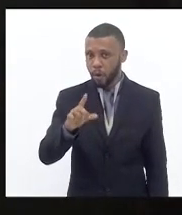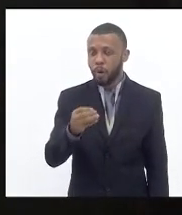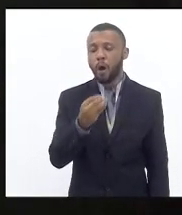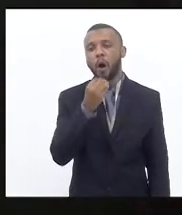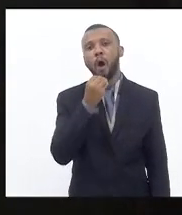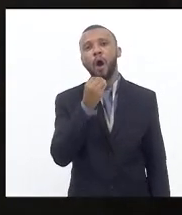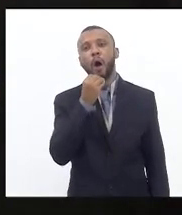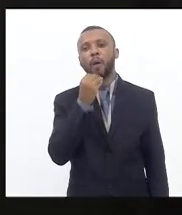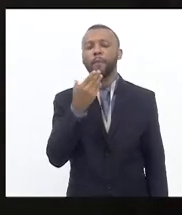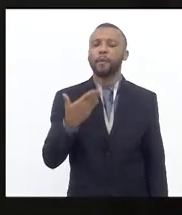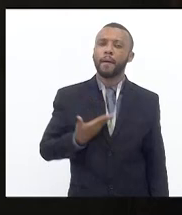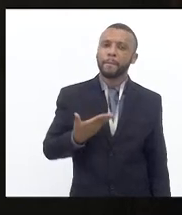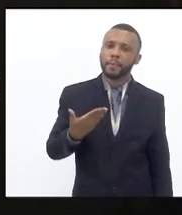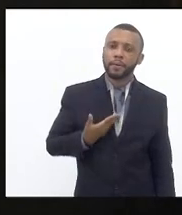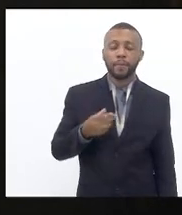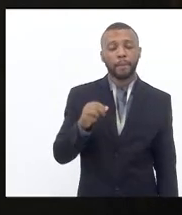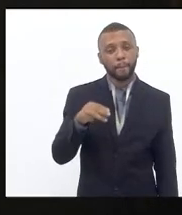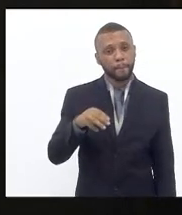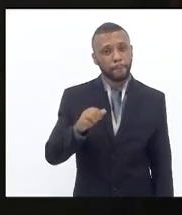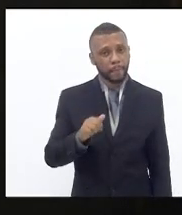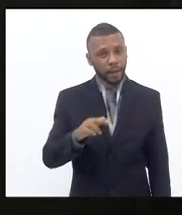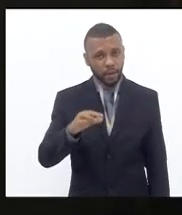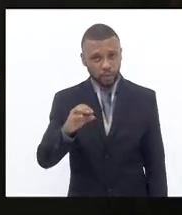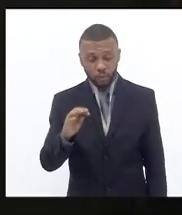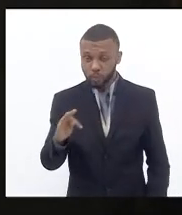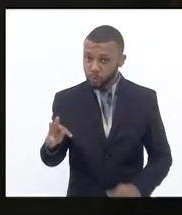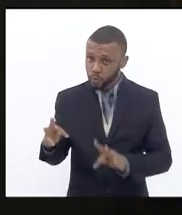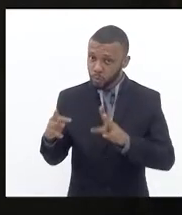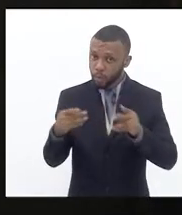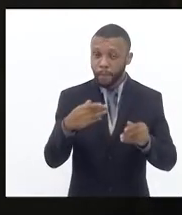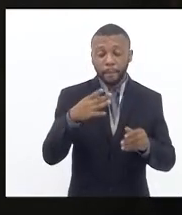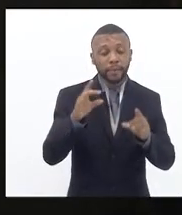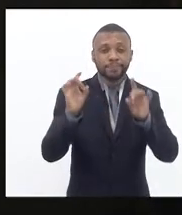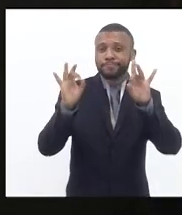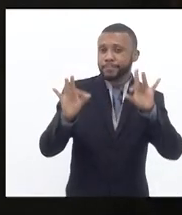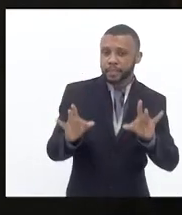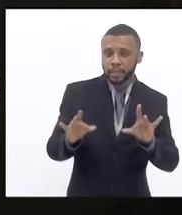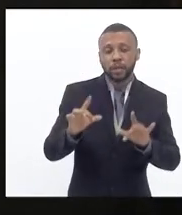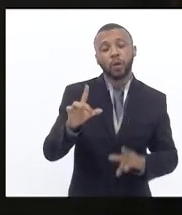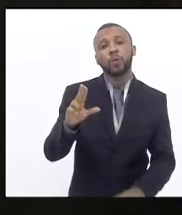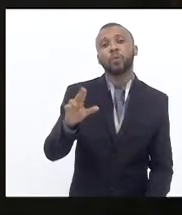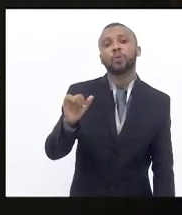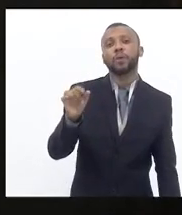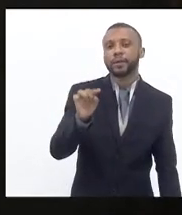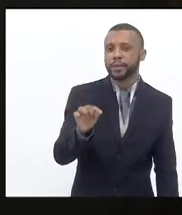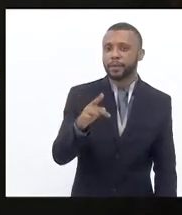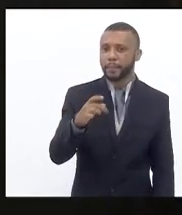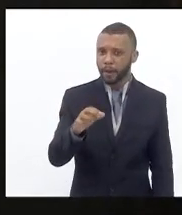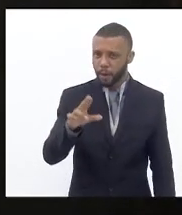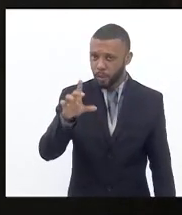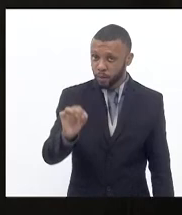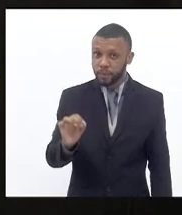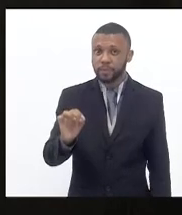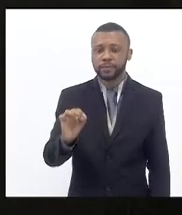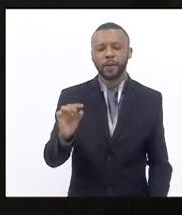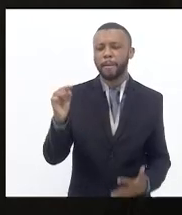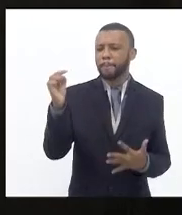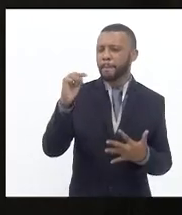querido Márcio Pacheco Rodrigo todos aqui mas especialmente alguns Paulo que tem na questão da